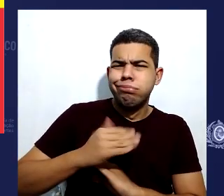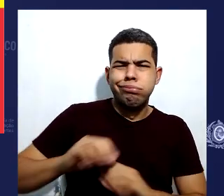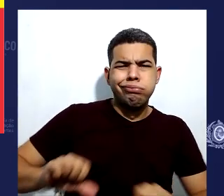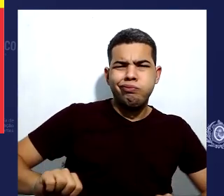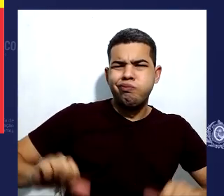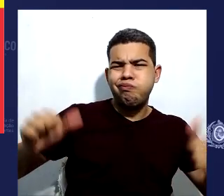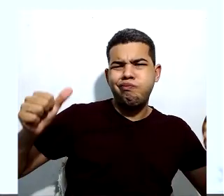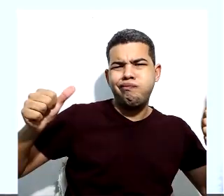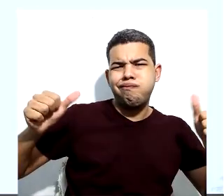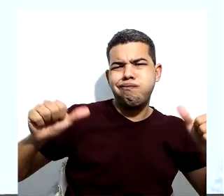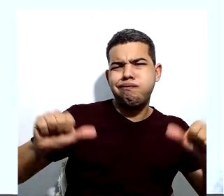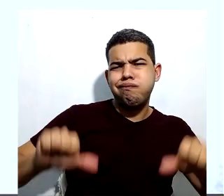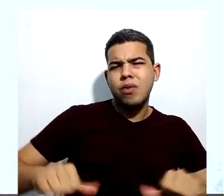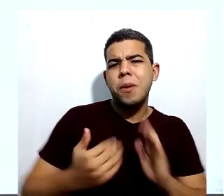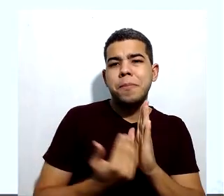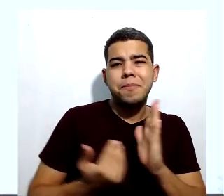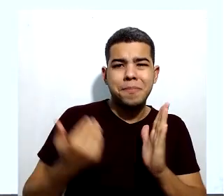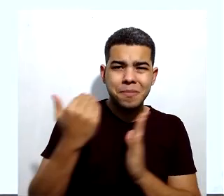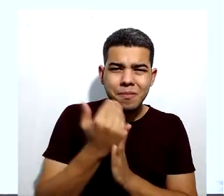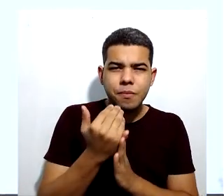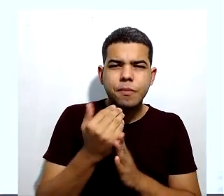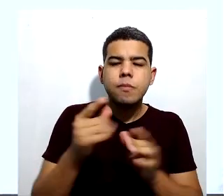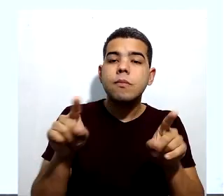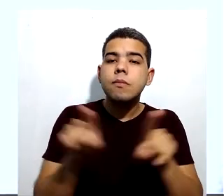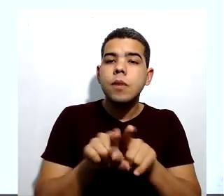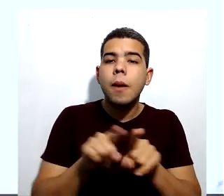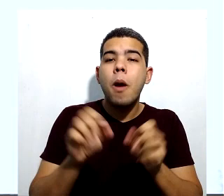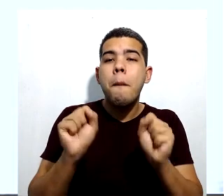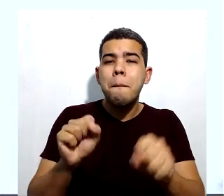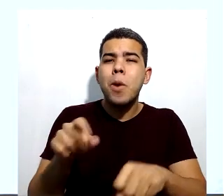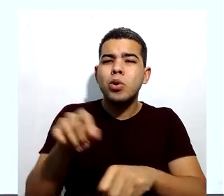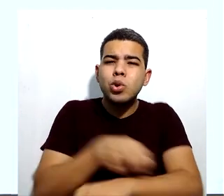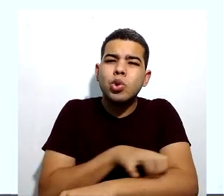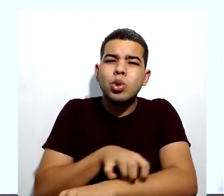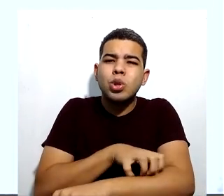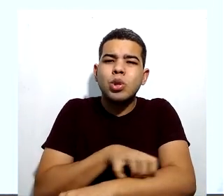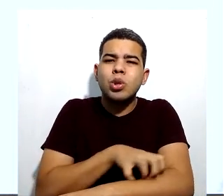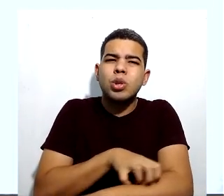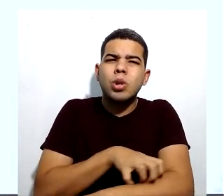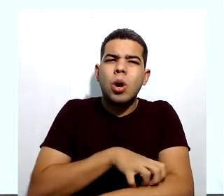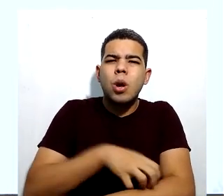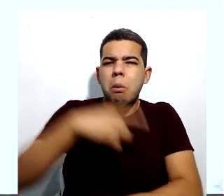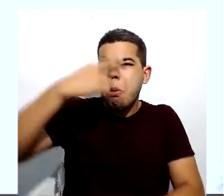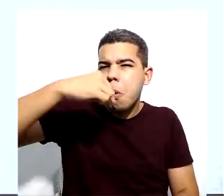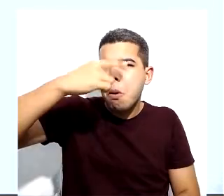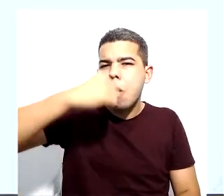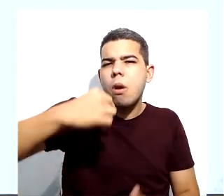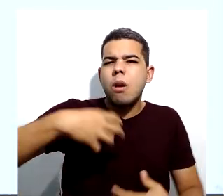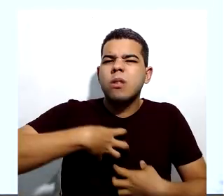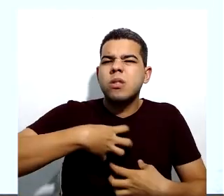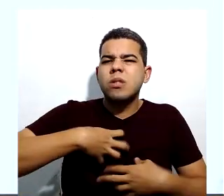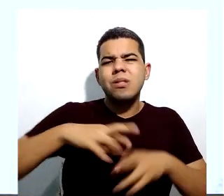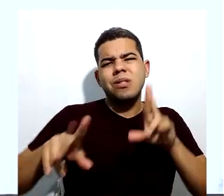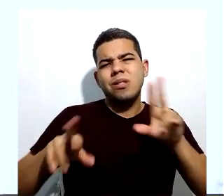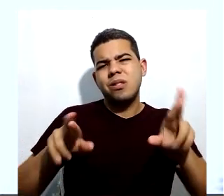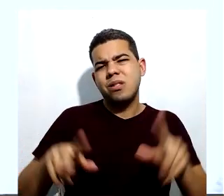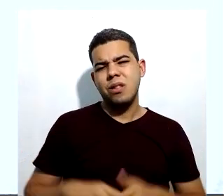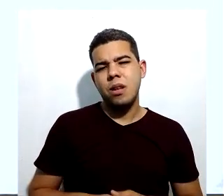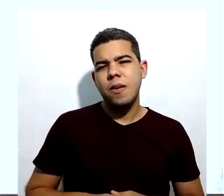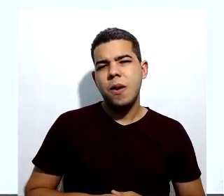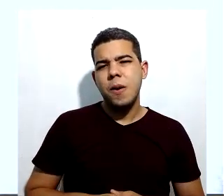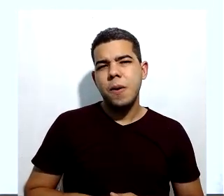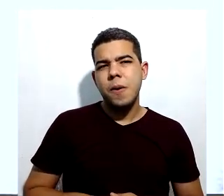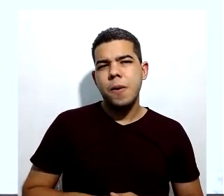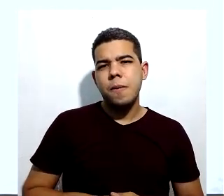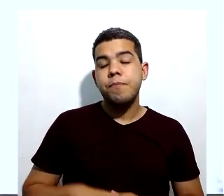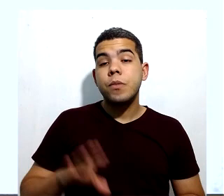alérgica. Toda vez quando você está em uma unidade de saúde, o médico sempre vai perguntar: você tem